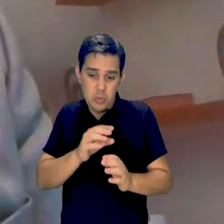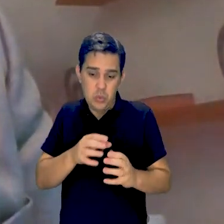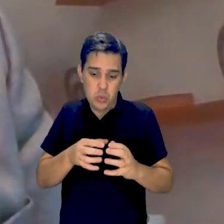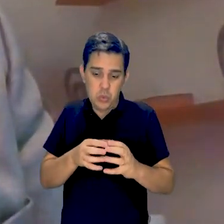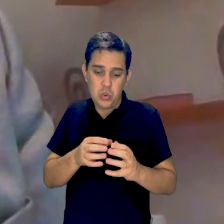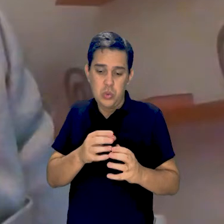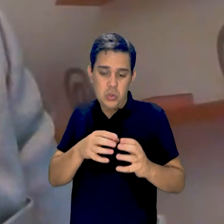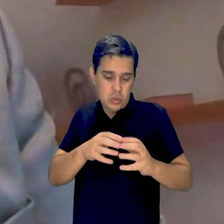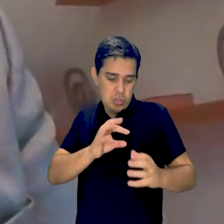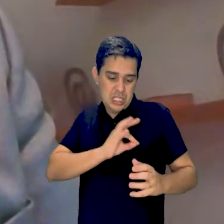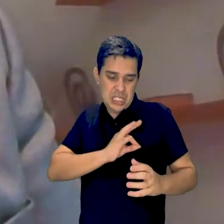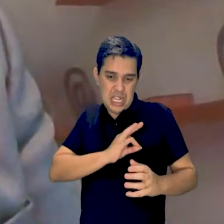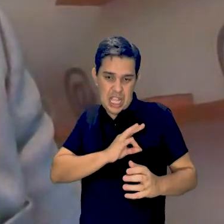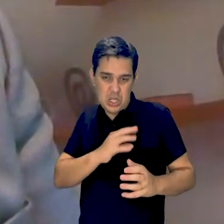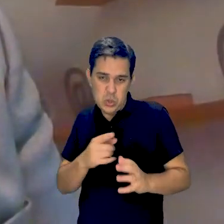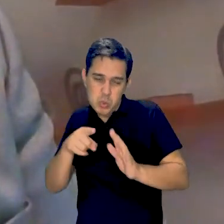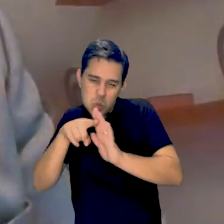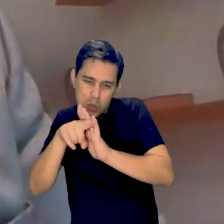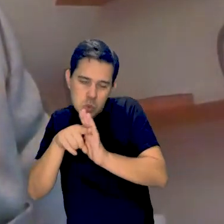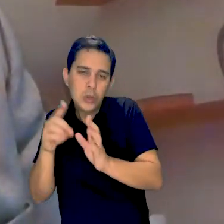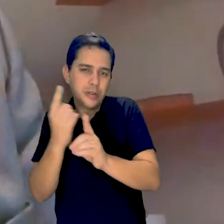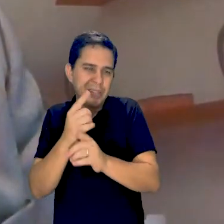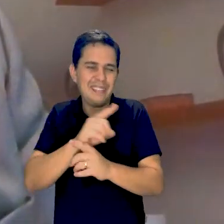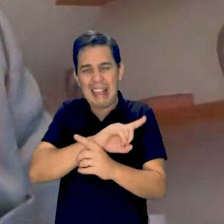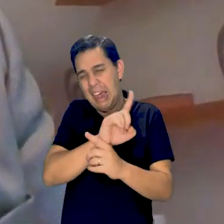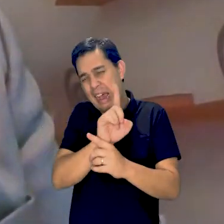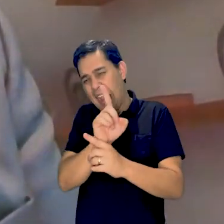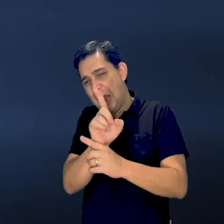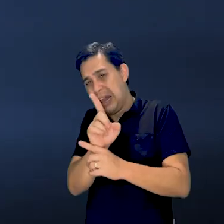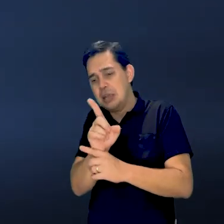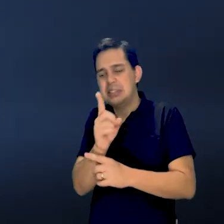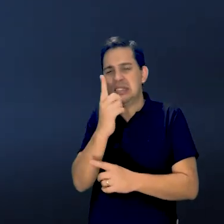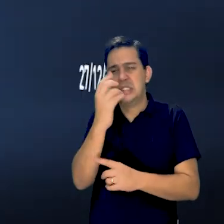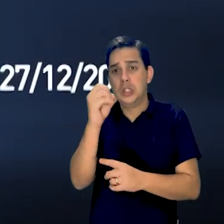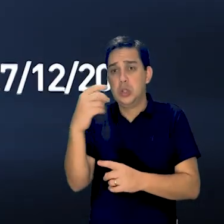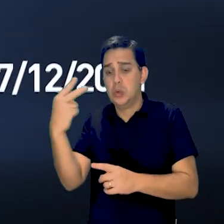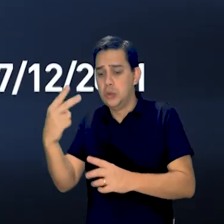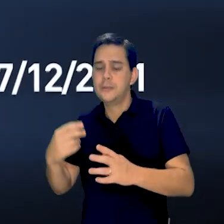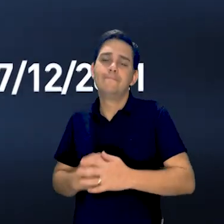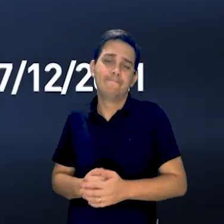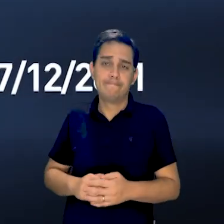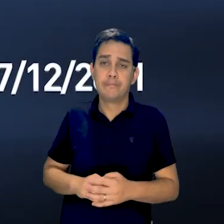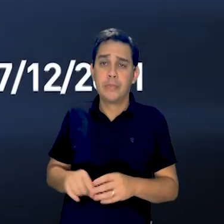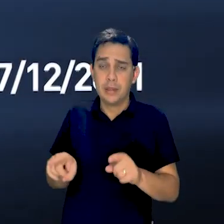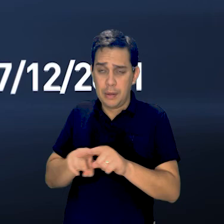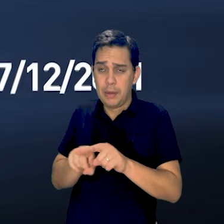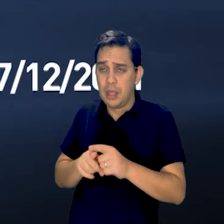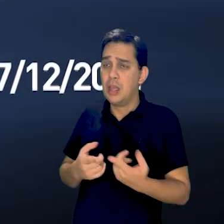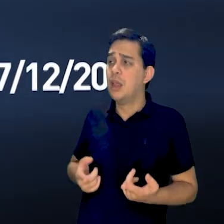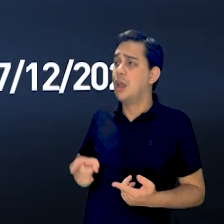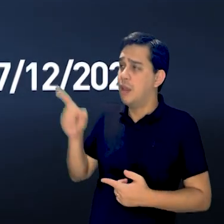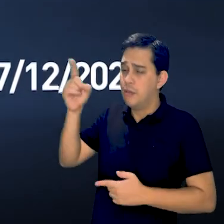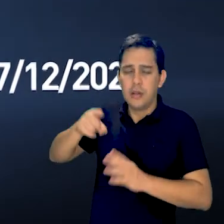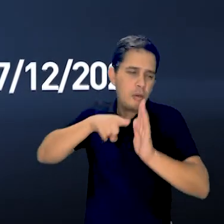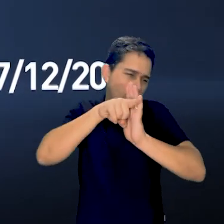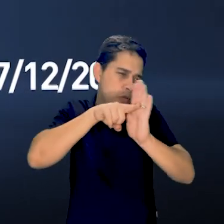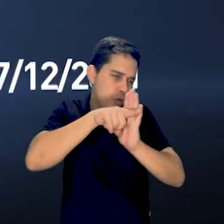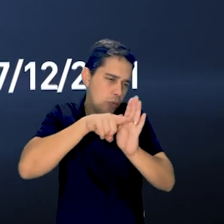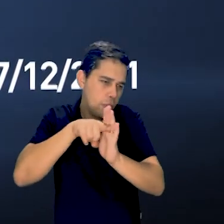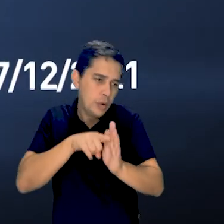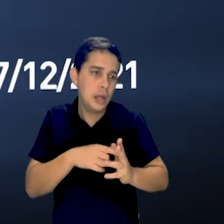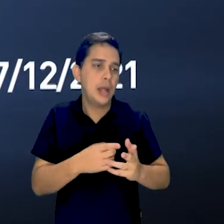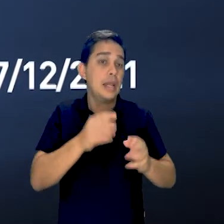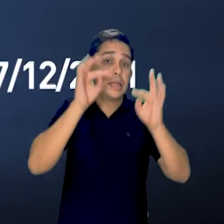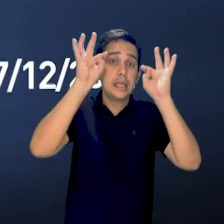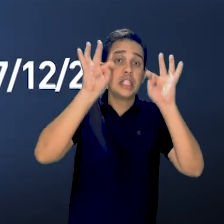Salvo engano, ele não nega que estivesse acima da velocidade. Foram ouvidos testemunhas, feitos laudos periciais, e a investigação se